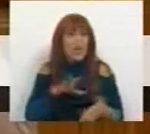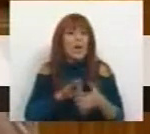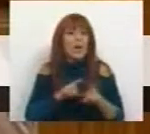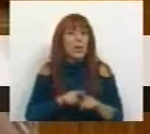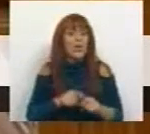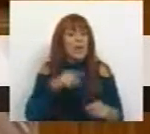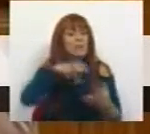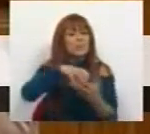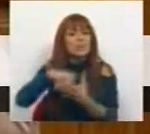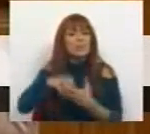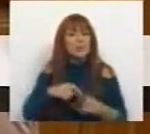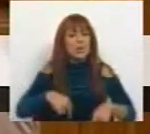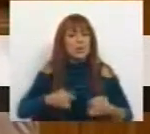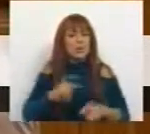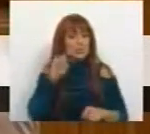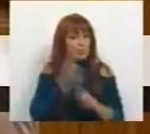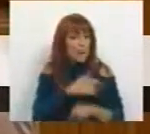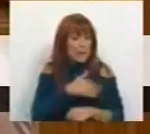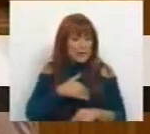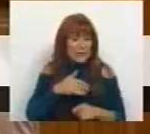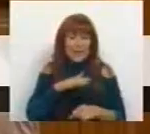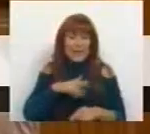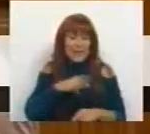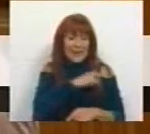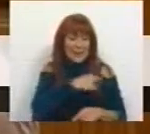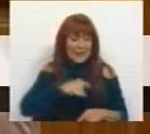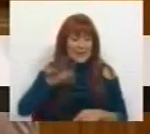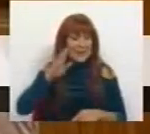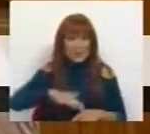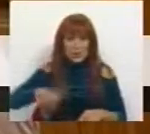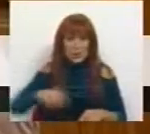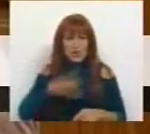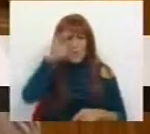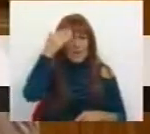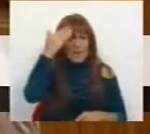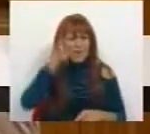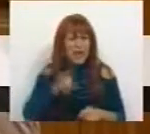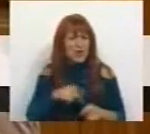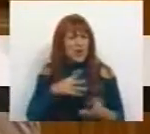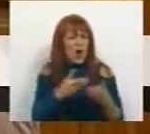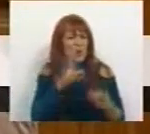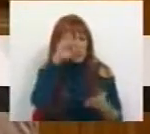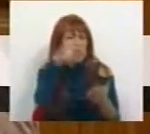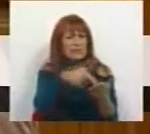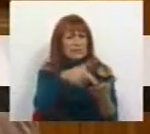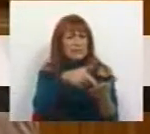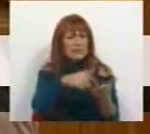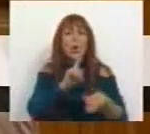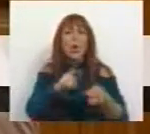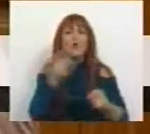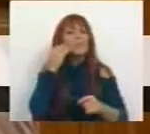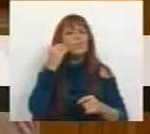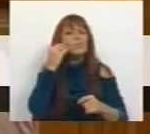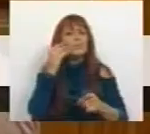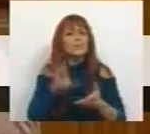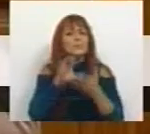com os equipamentos dos próprios vigilantes da natureza, o que é que o Governo tem previsto para este Orçamento de Estado e como